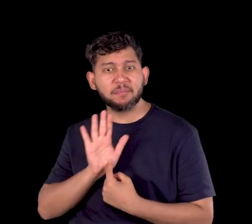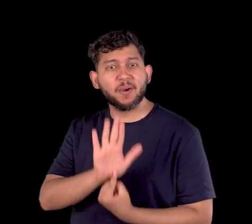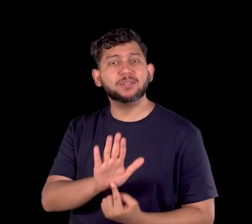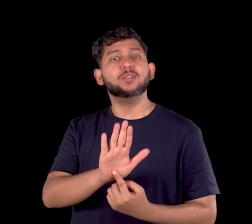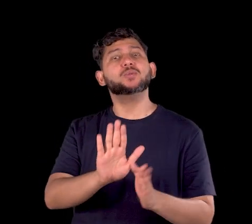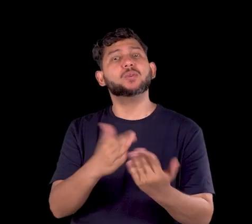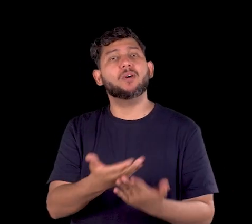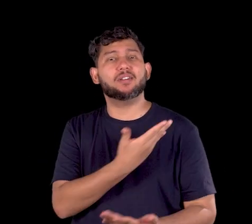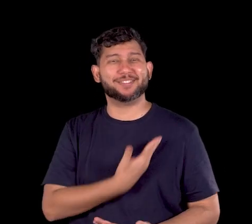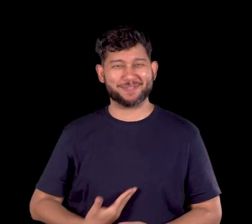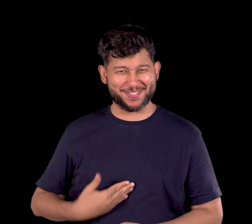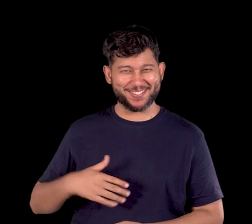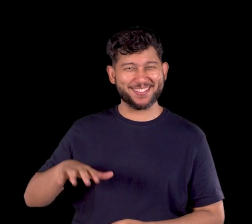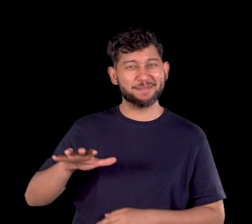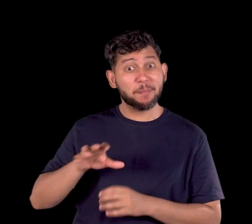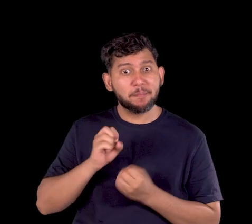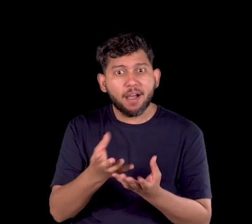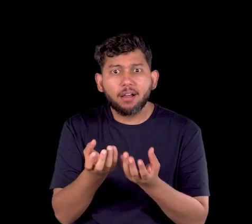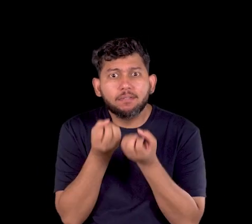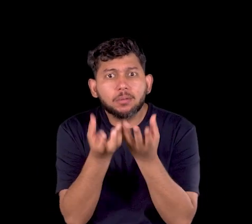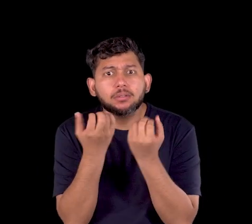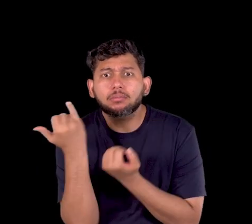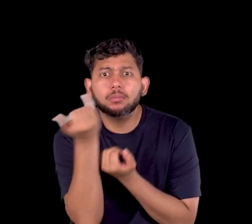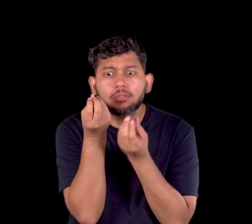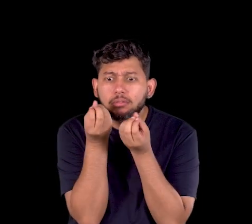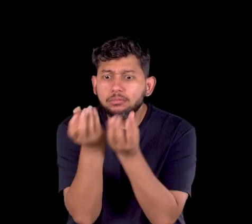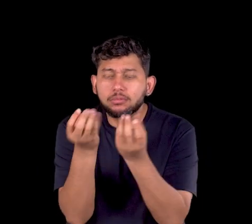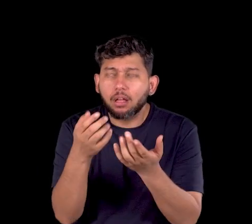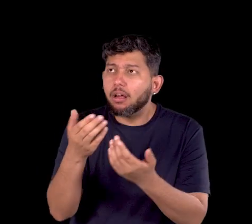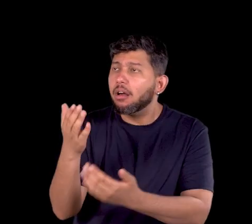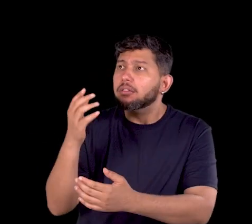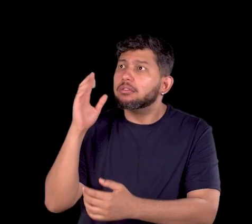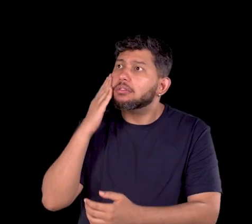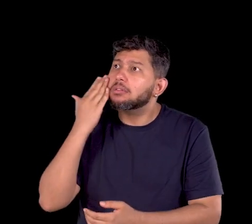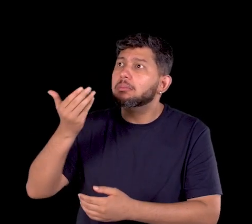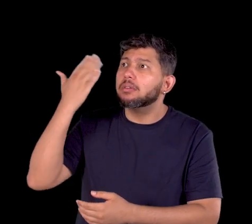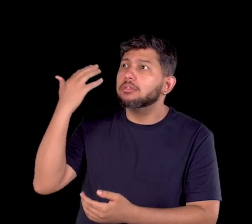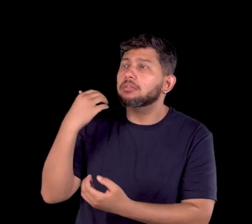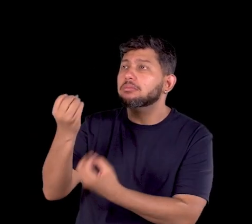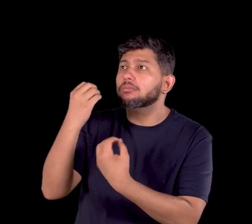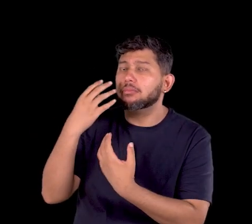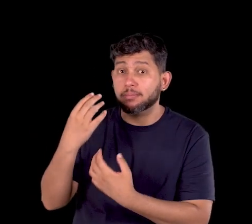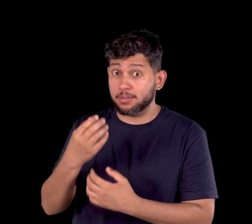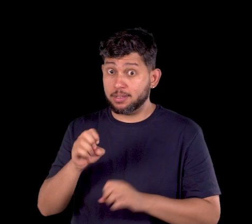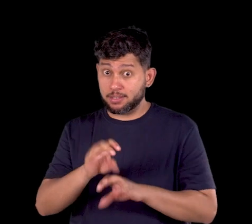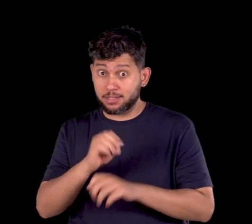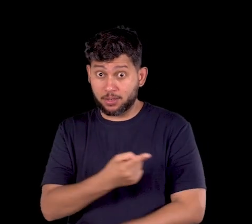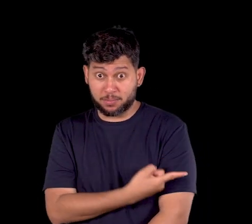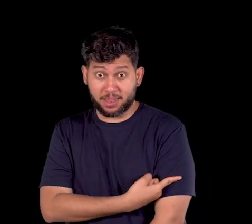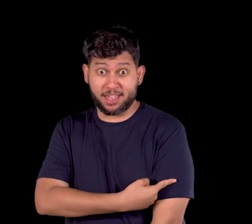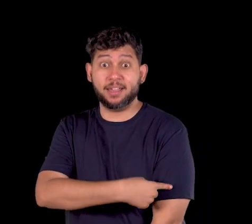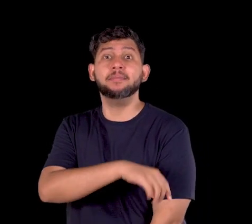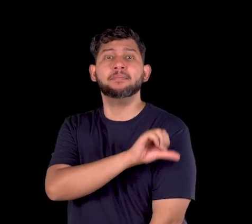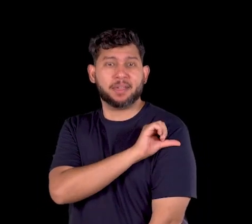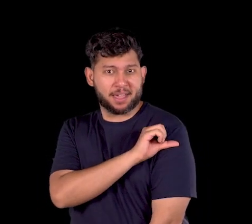diferentes áreas. Este conteúdo está sendo levado com todo o cuidado para escolas da rede pública, passando informações preciosas